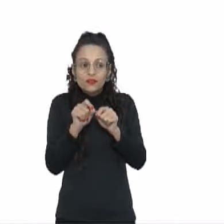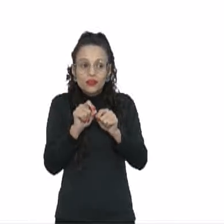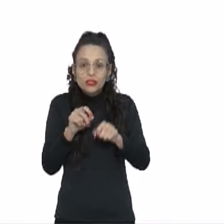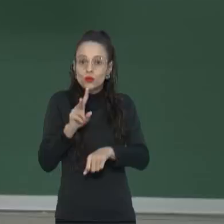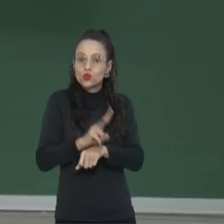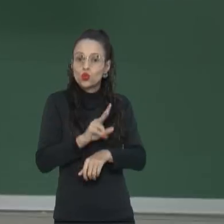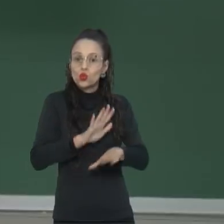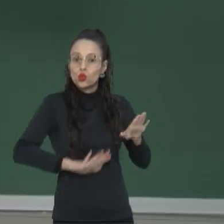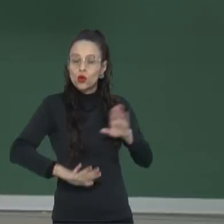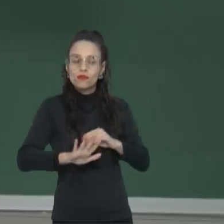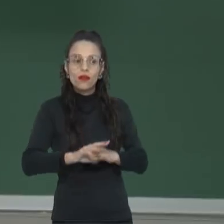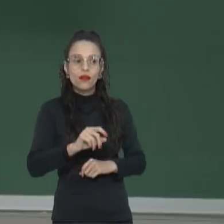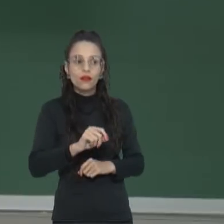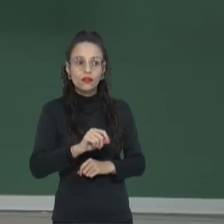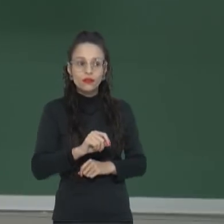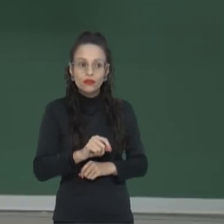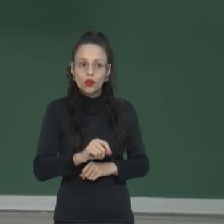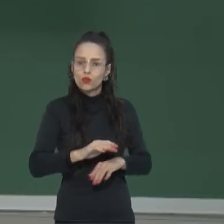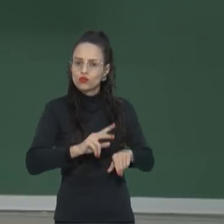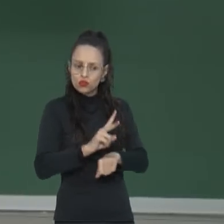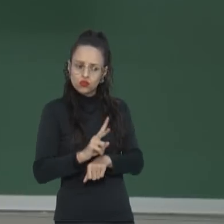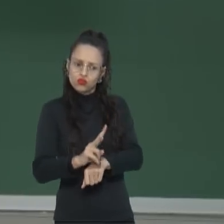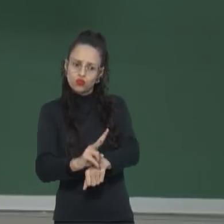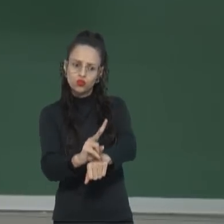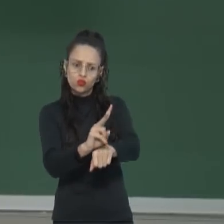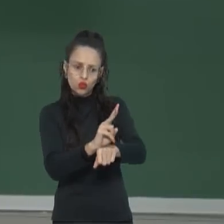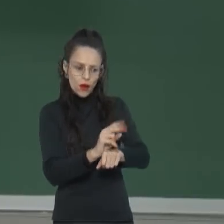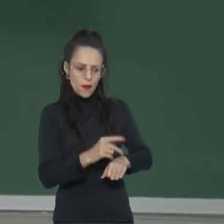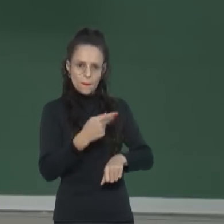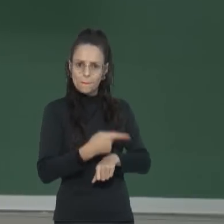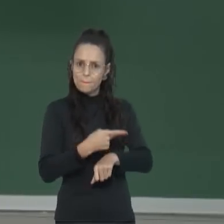cuidado, em manter com a conservação, com